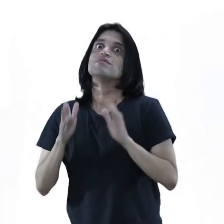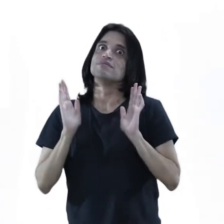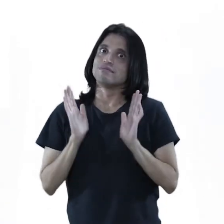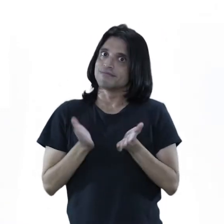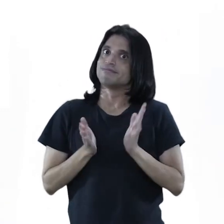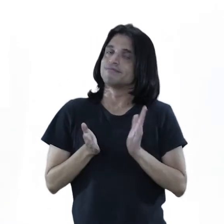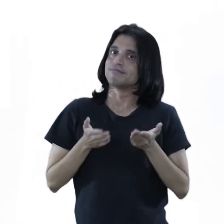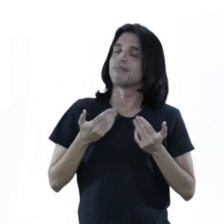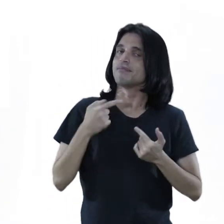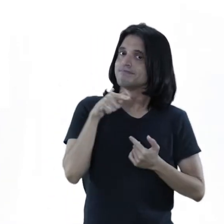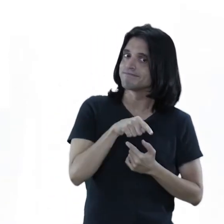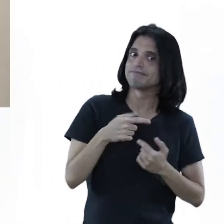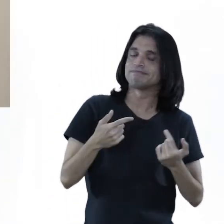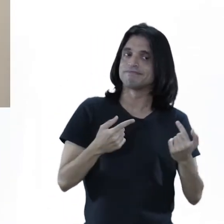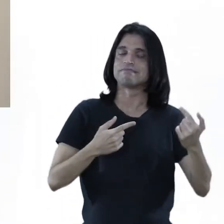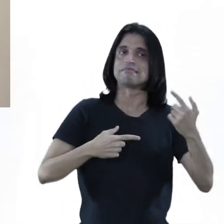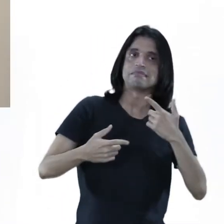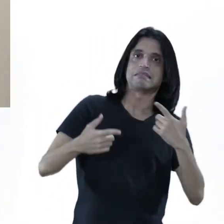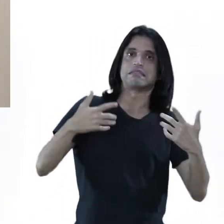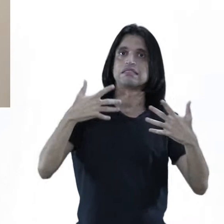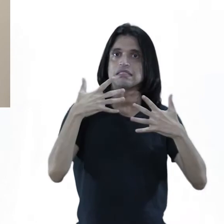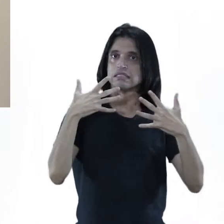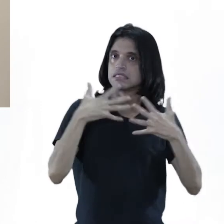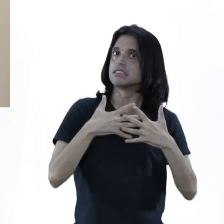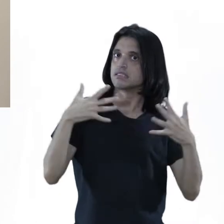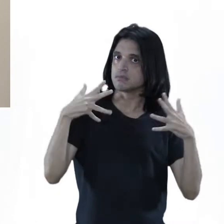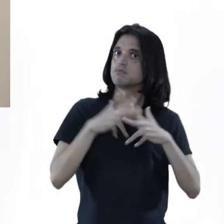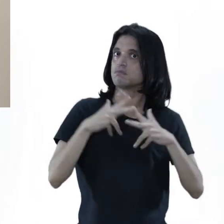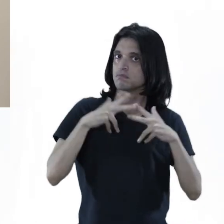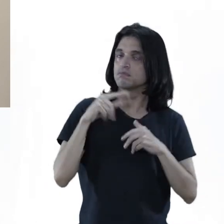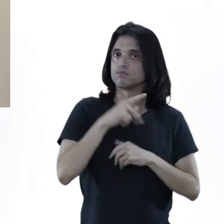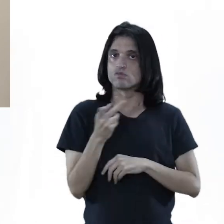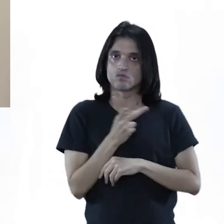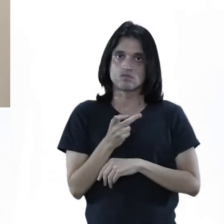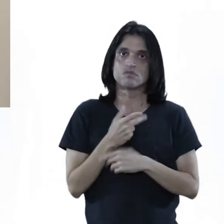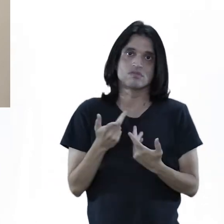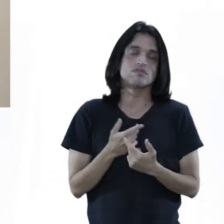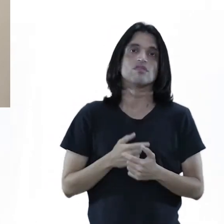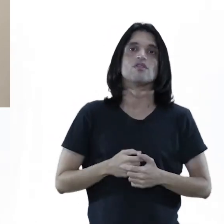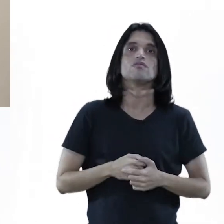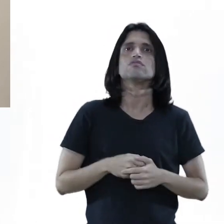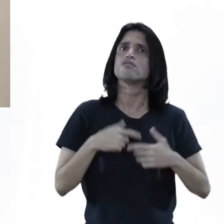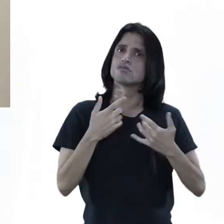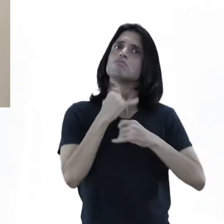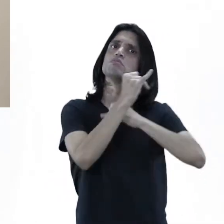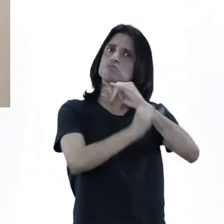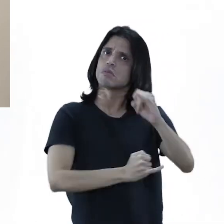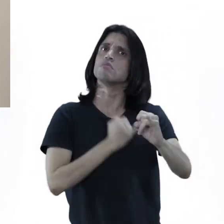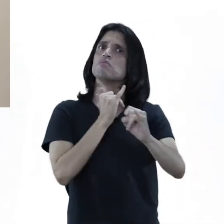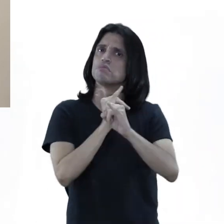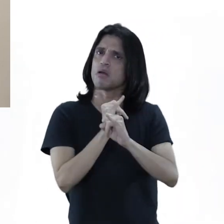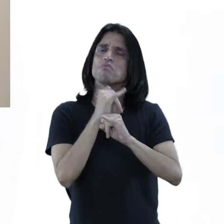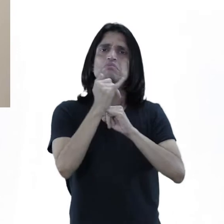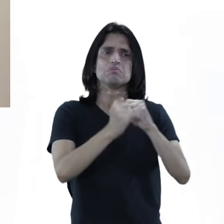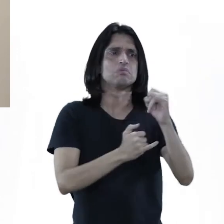relação entre os países. Primeiro pelo seguinte, a gente tem nos últimos anos uma evolução tecnológica fenomenal. Claro, a gente fala sobre